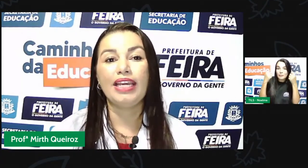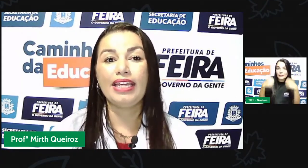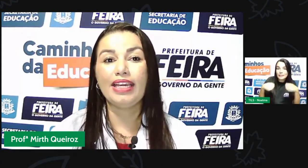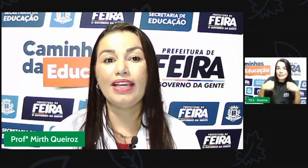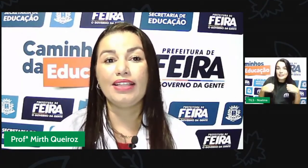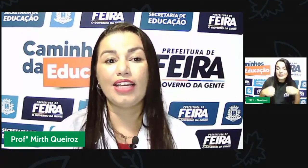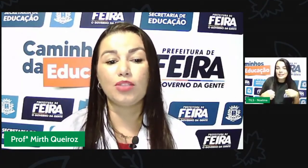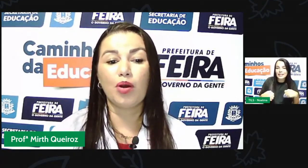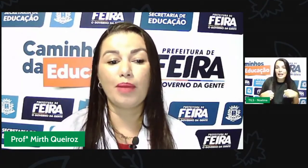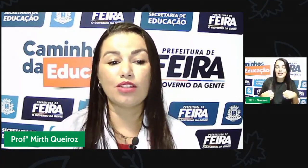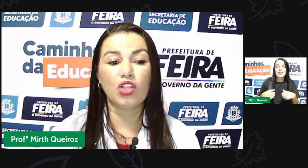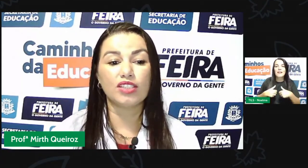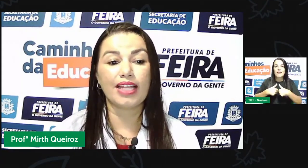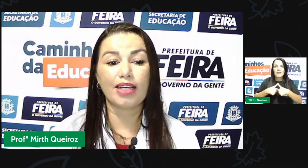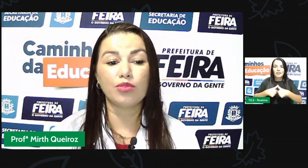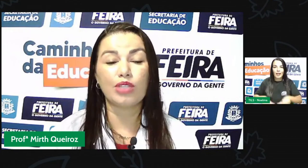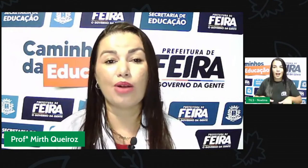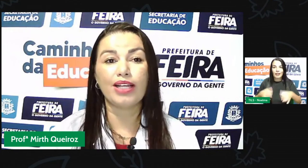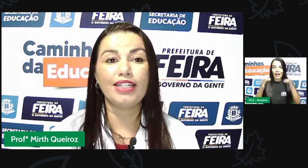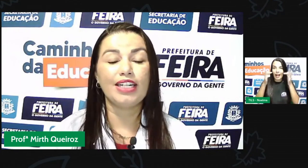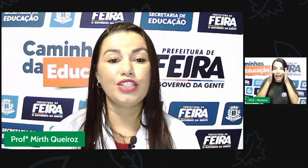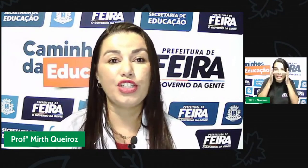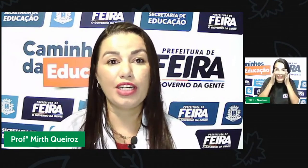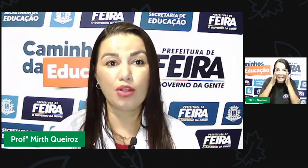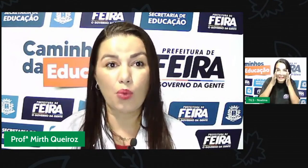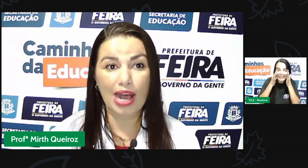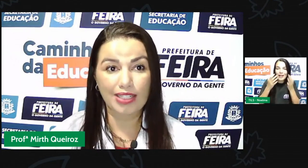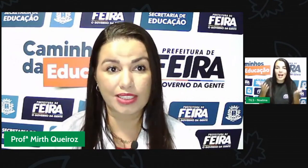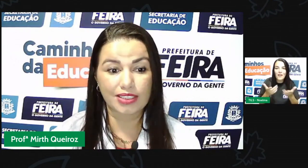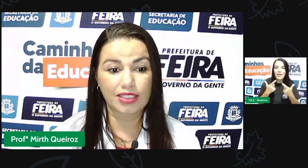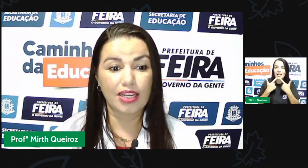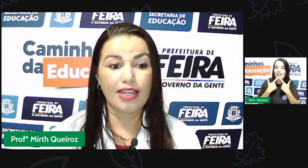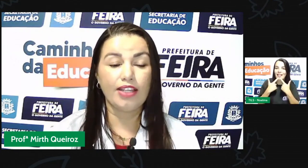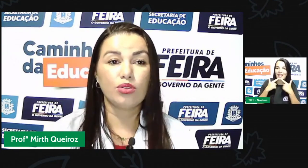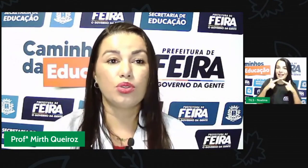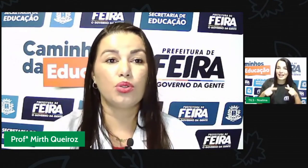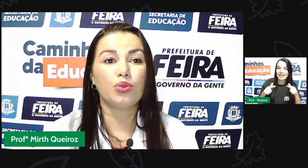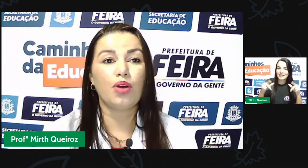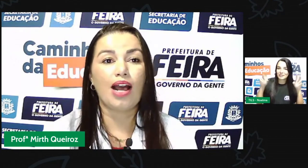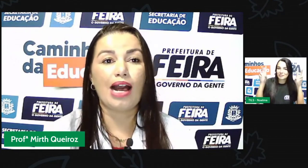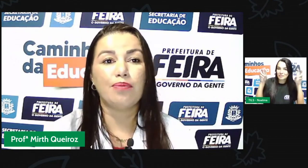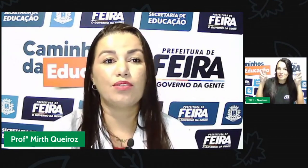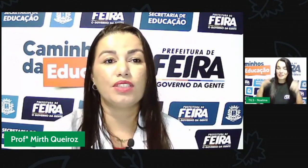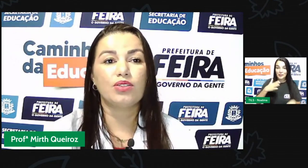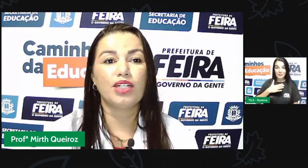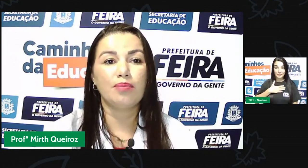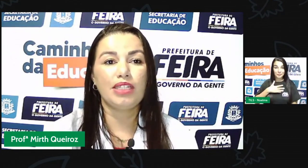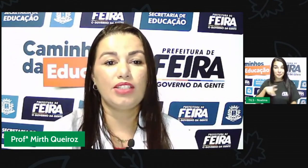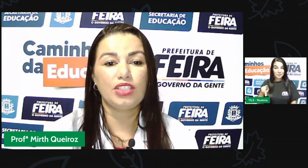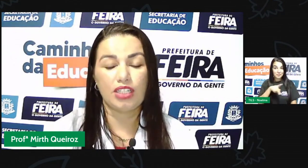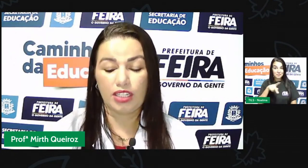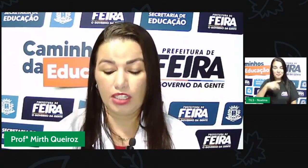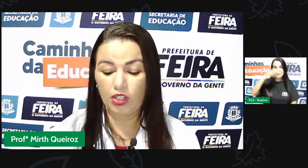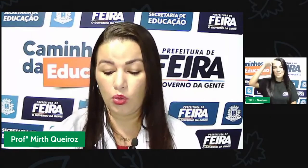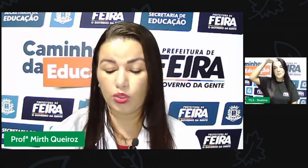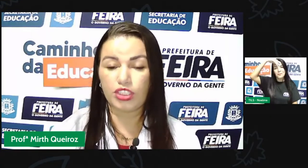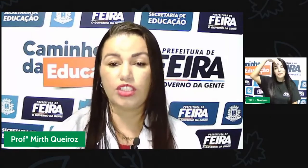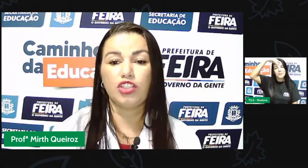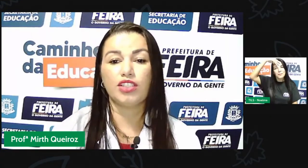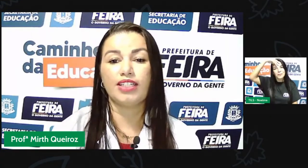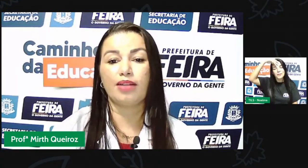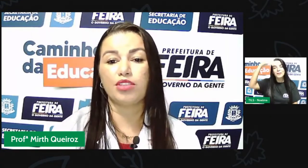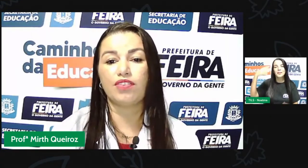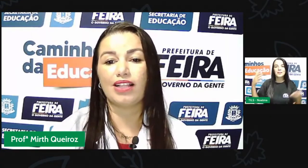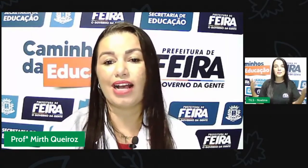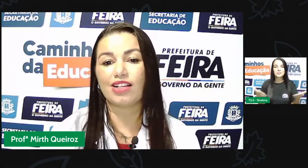concentração. E neste momento nós teremos aula aí de linguagens. Eu sou a professora Mirth e